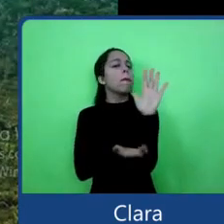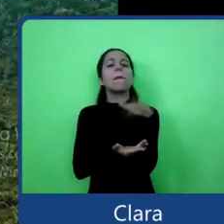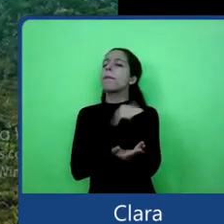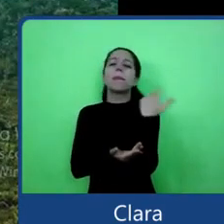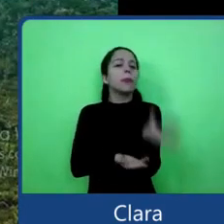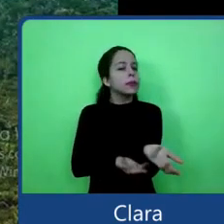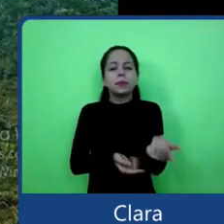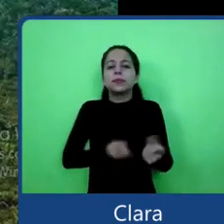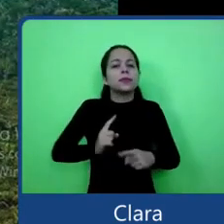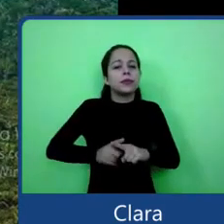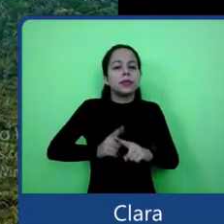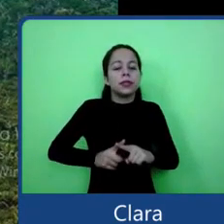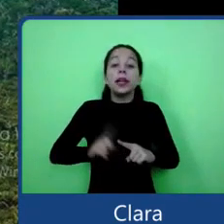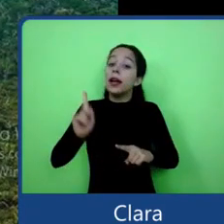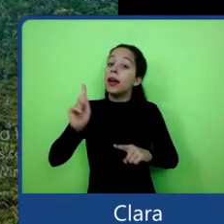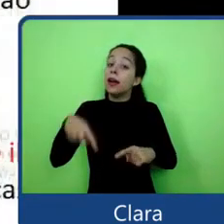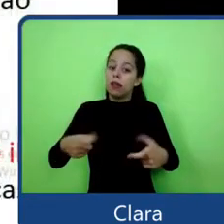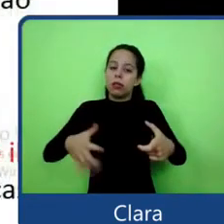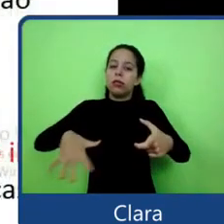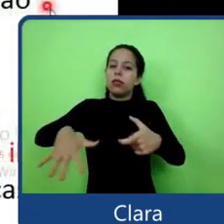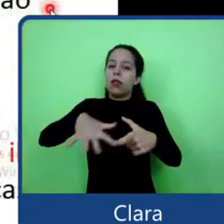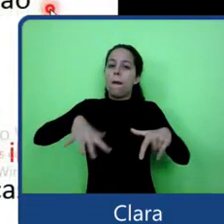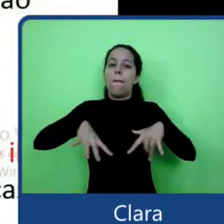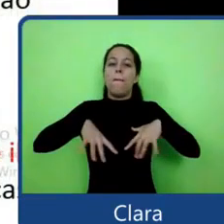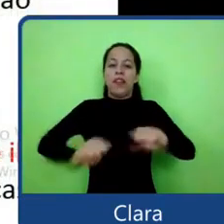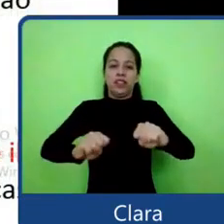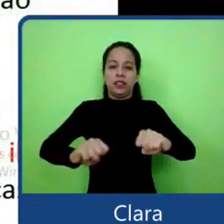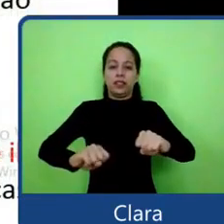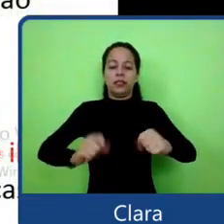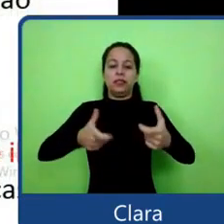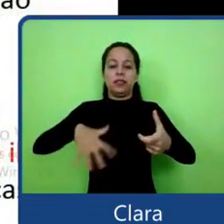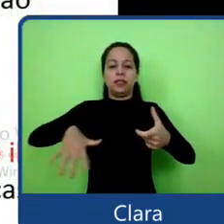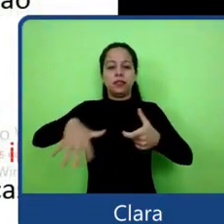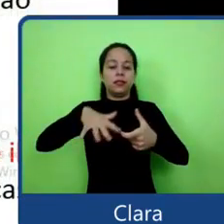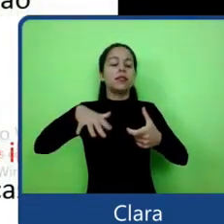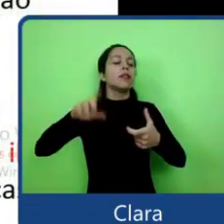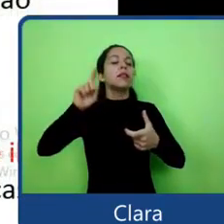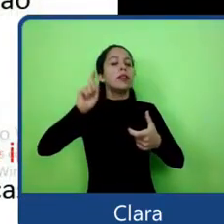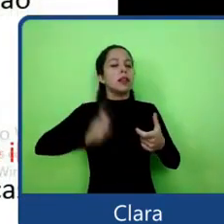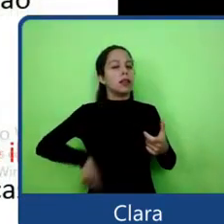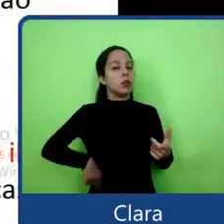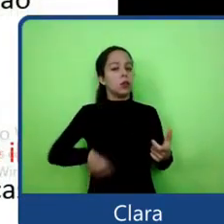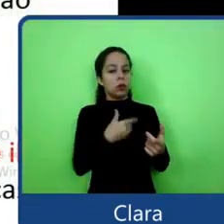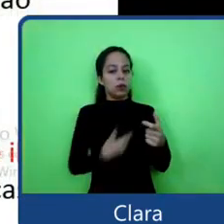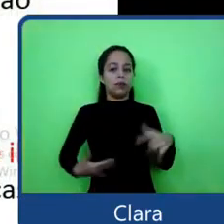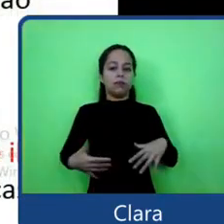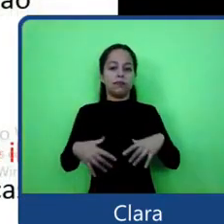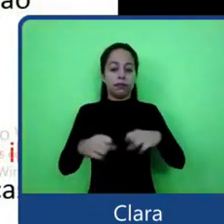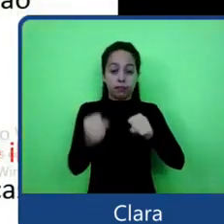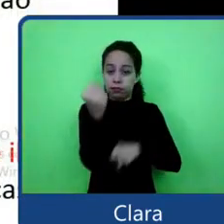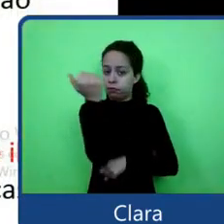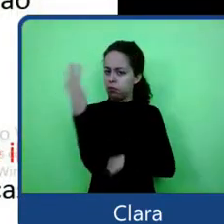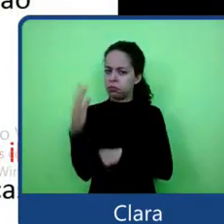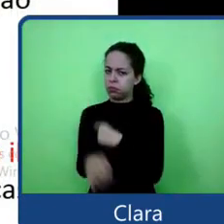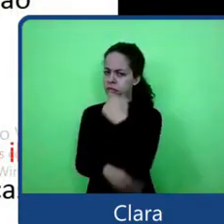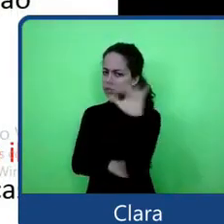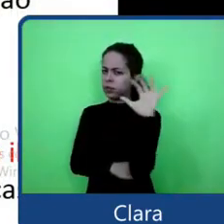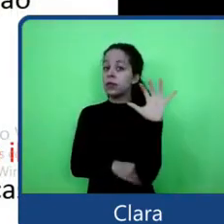seria a ocupação ilegal de terras públicas, né? Então, a gente tem cerca de 50% do desmatamento que acontece